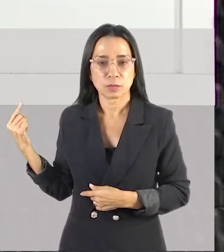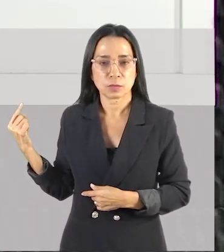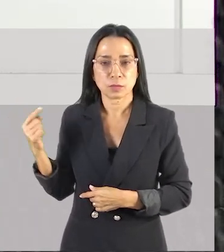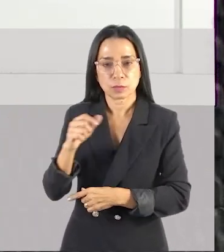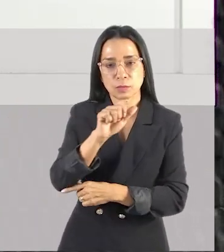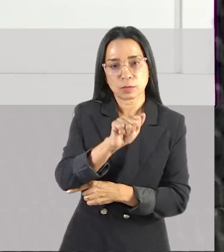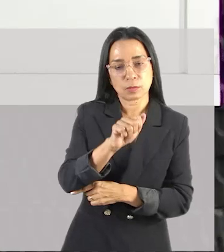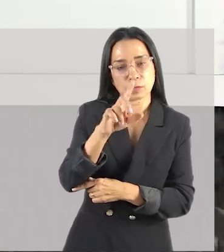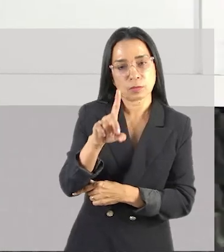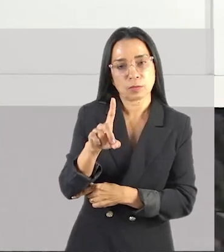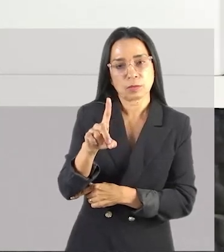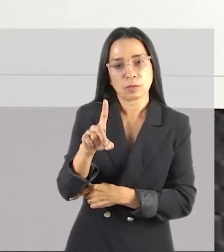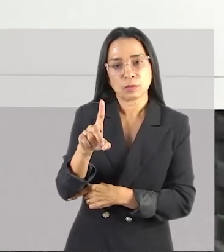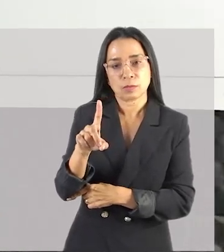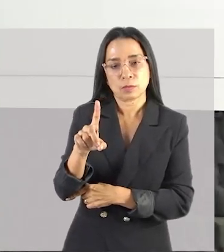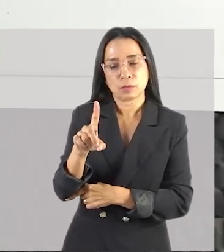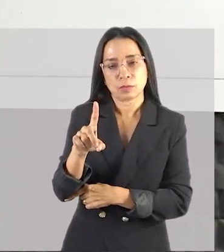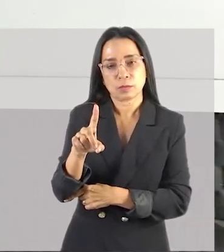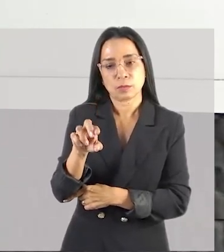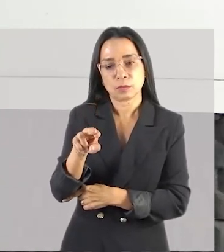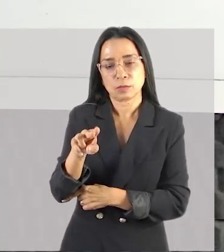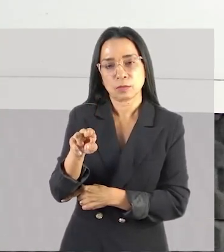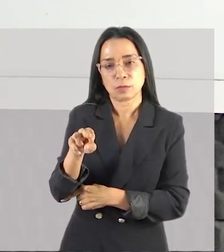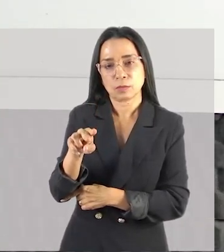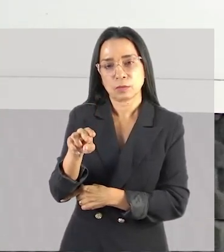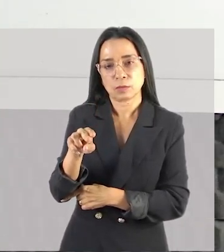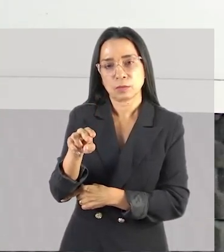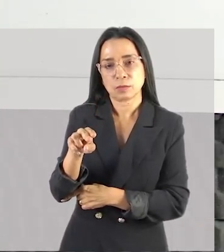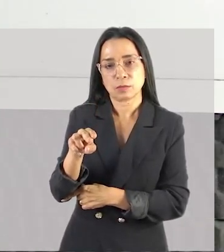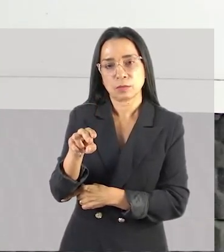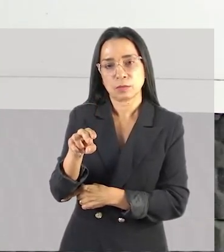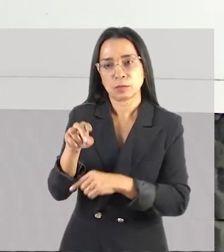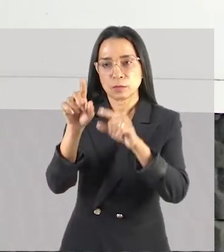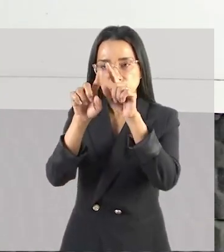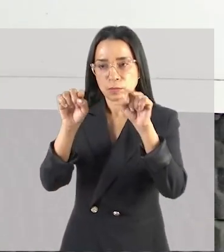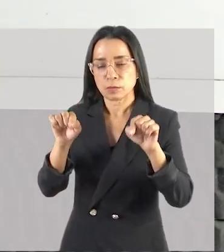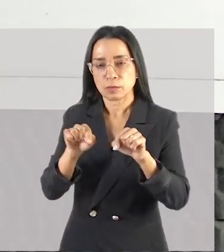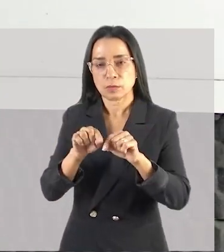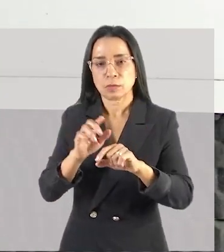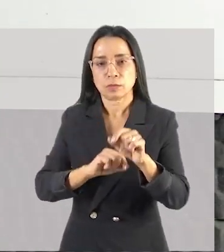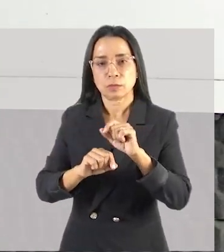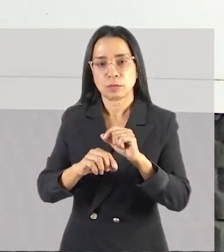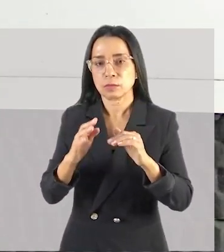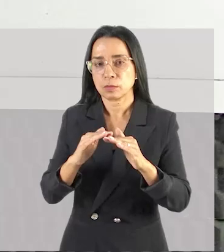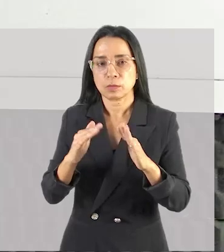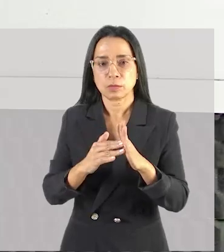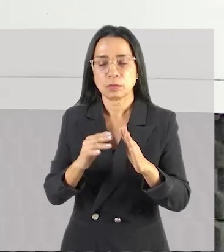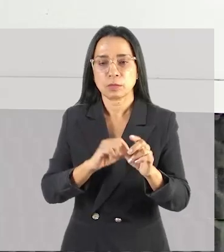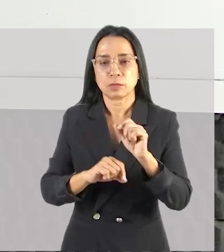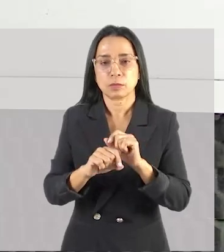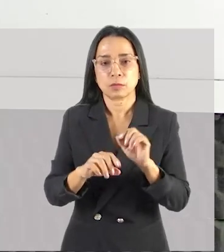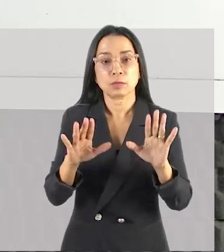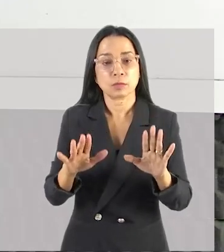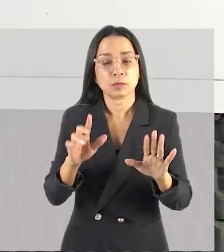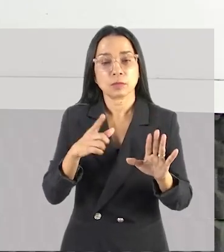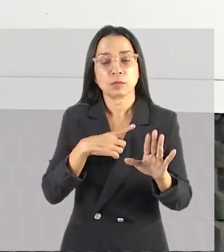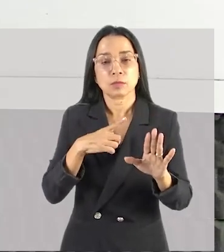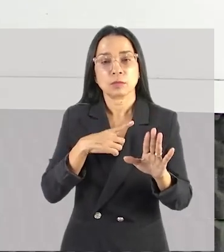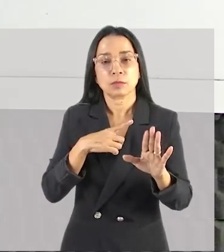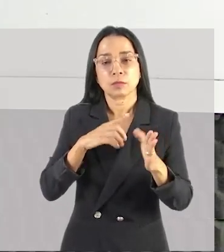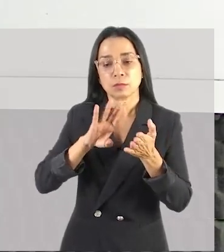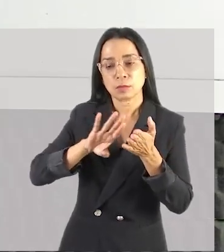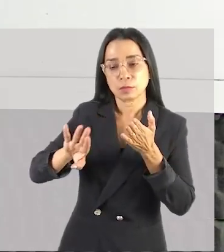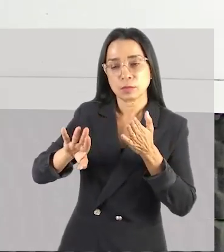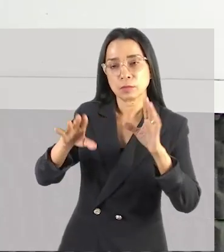AD, área vai ser decorada, vai ser igual à área do triângulo todinho, só que eu tenho que